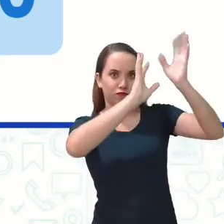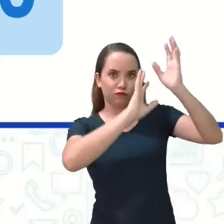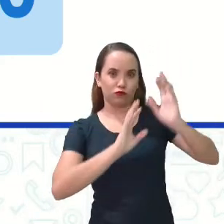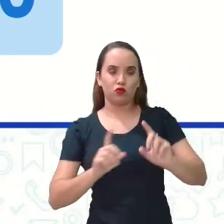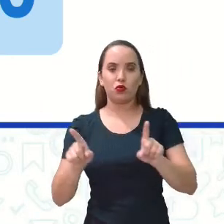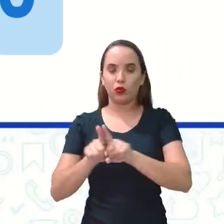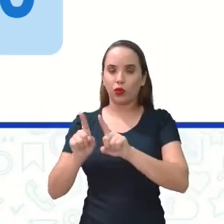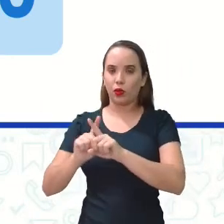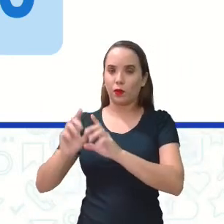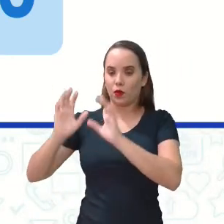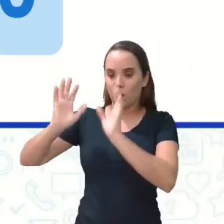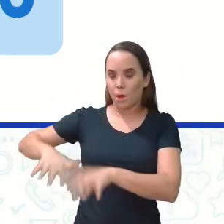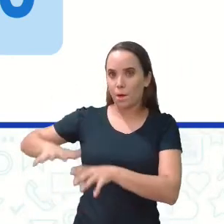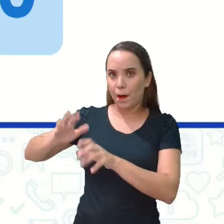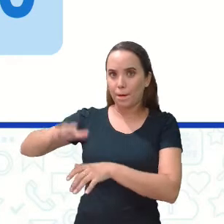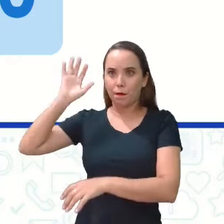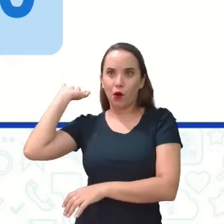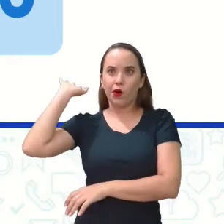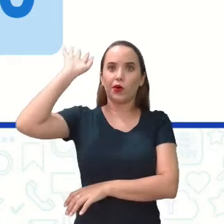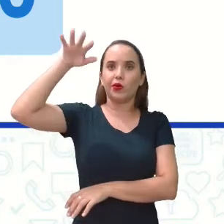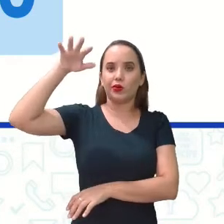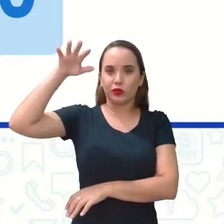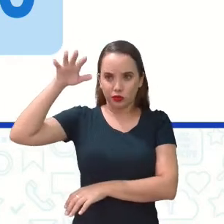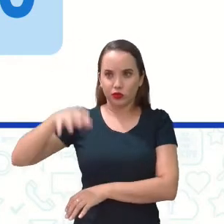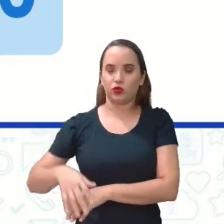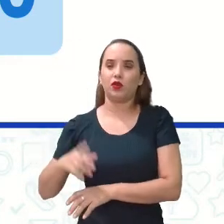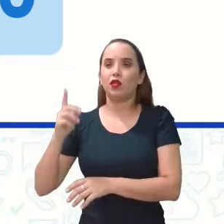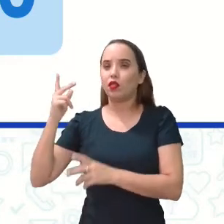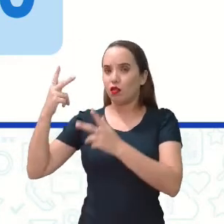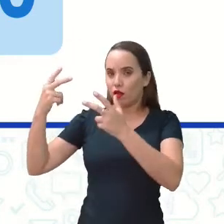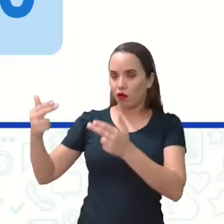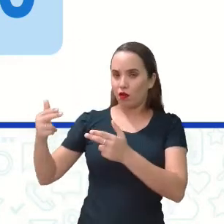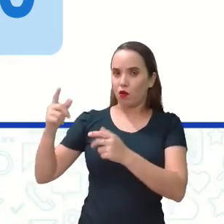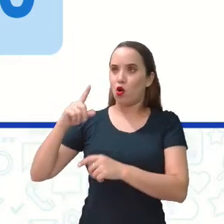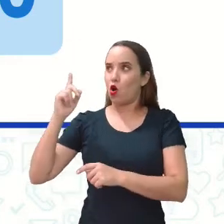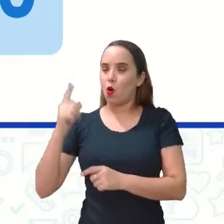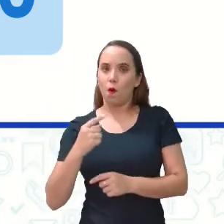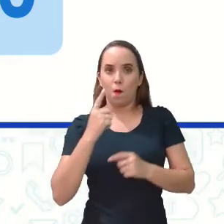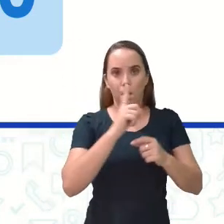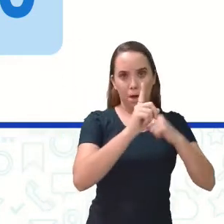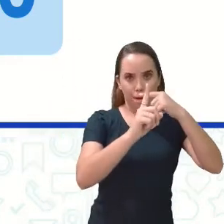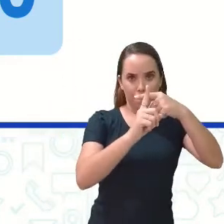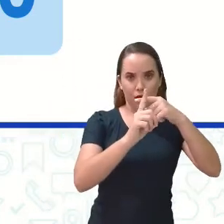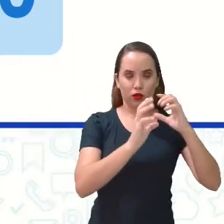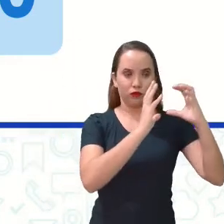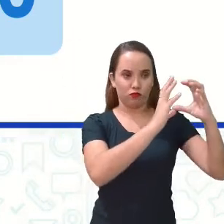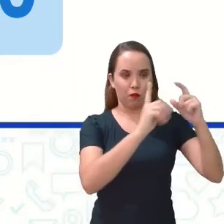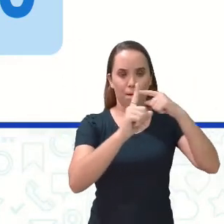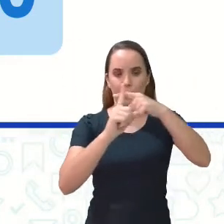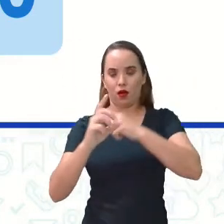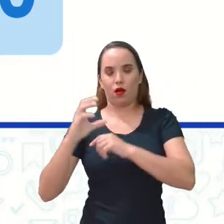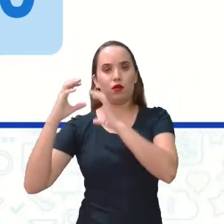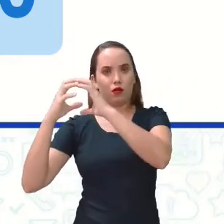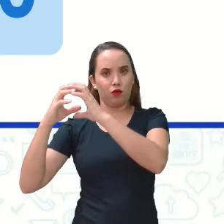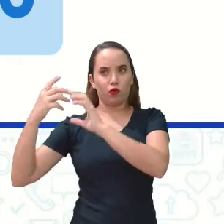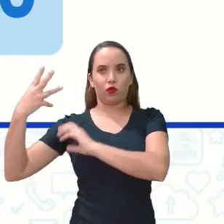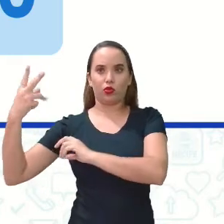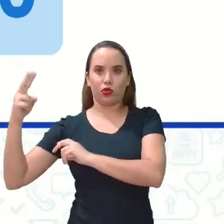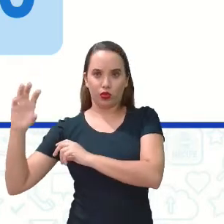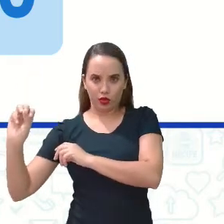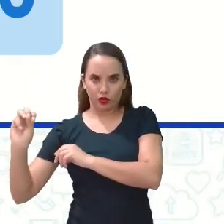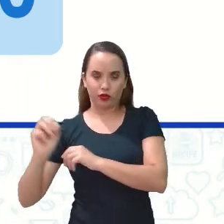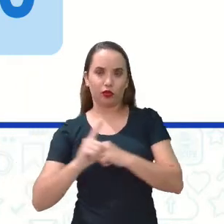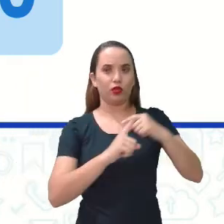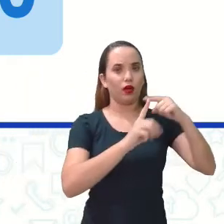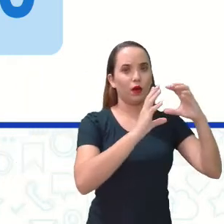basquete igual a 30, uma bola de vôlei menos uma bola de basquete igual a 10. Nesse caso aí, eu estou simplesmente